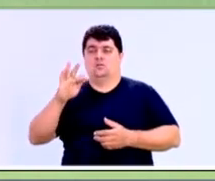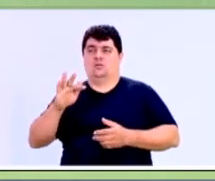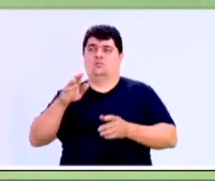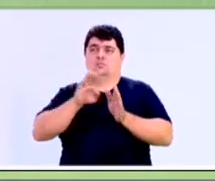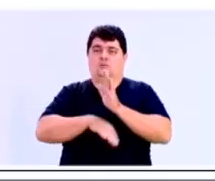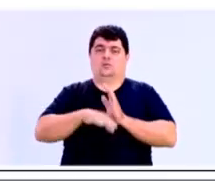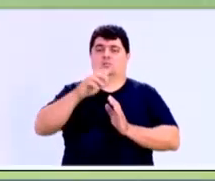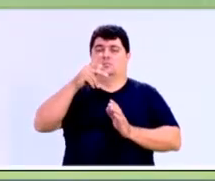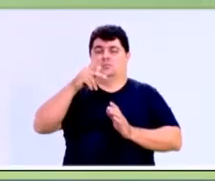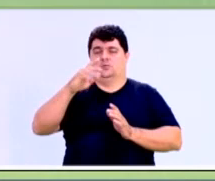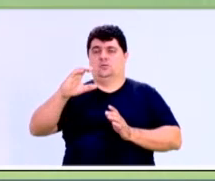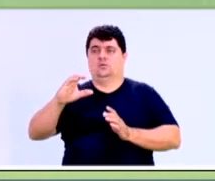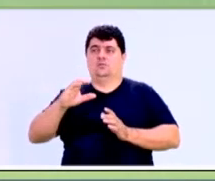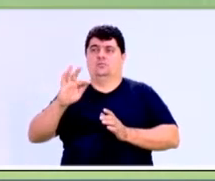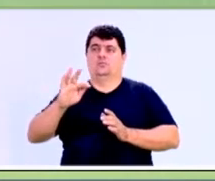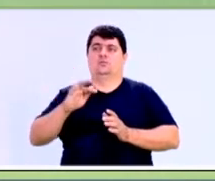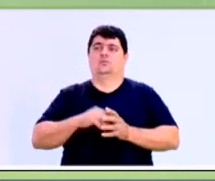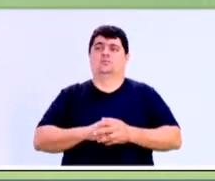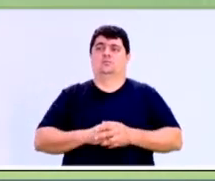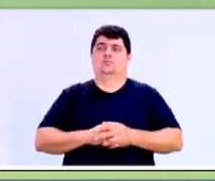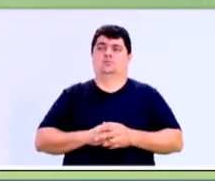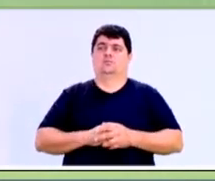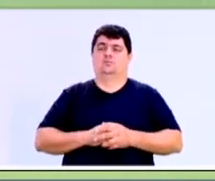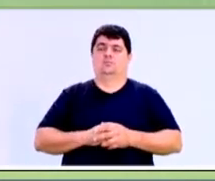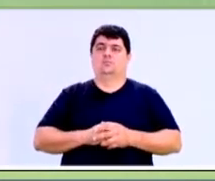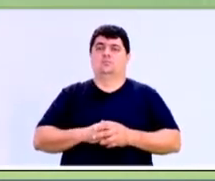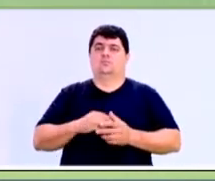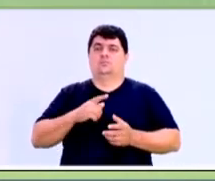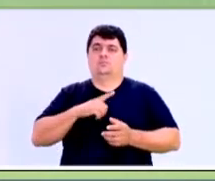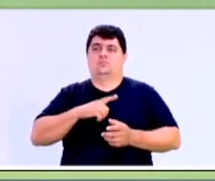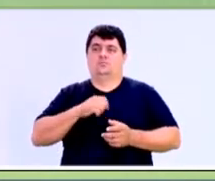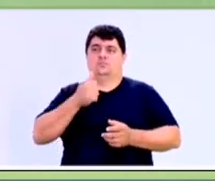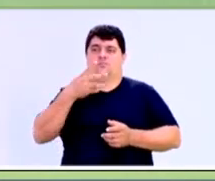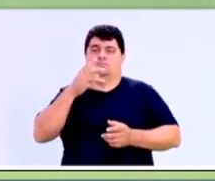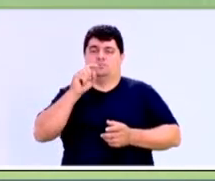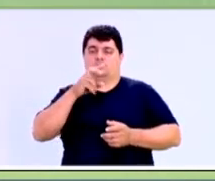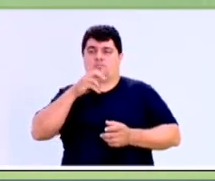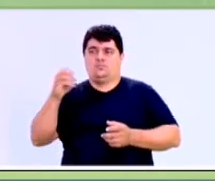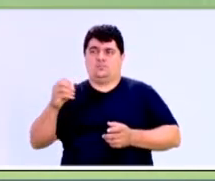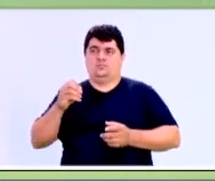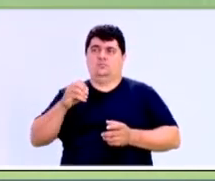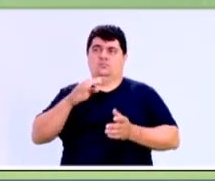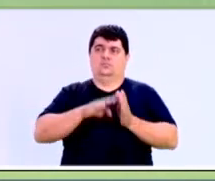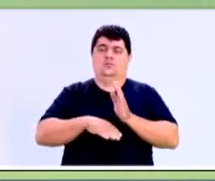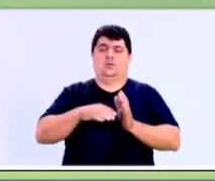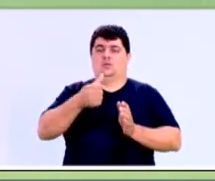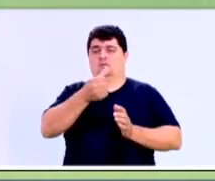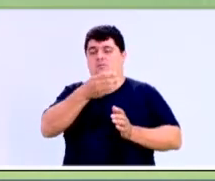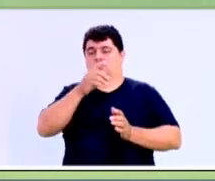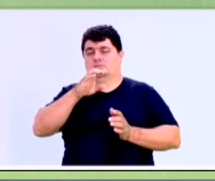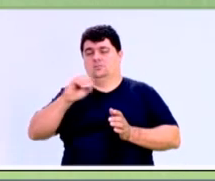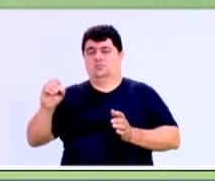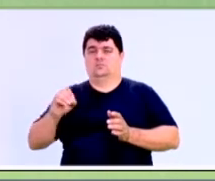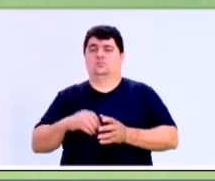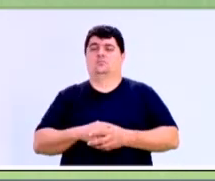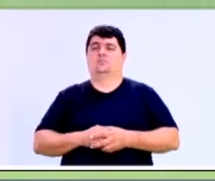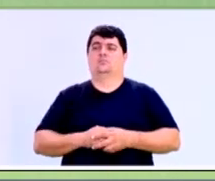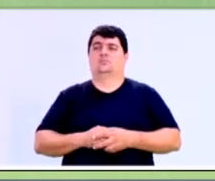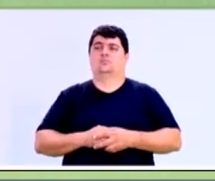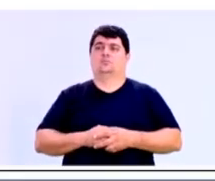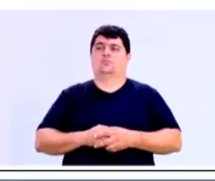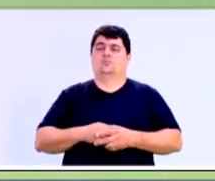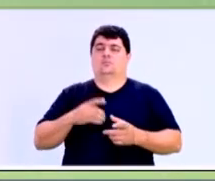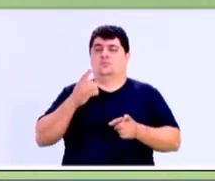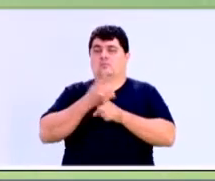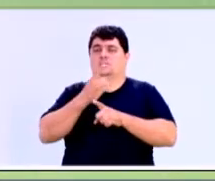passivo circulante financeiro. Ativo circulante financeiro 14.500, passivo circulante financeiro, 6.600, achado